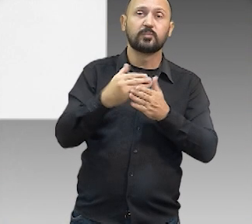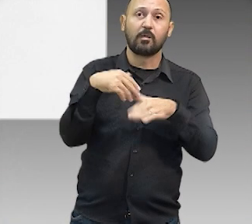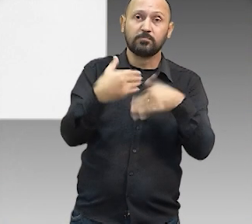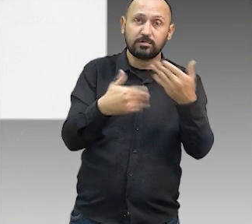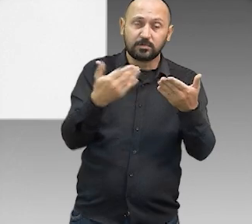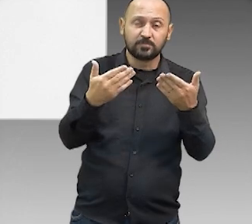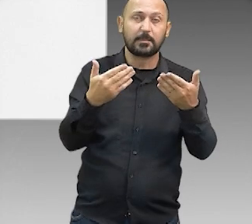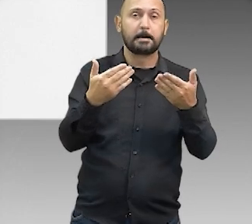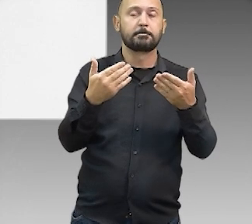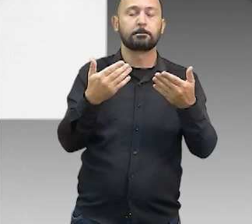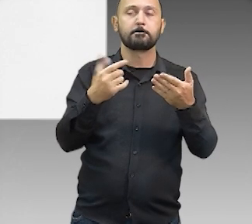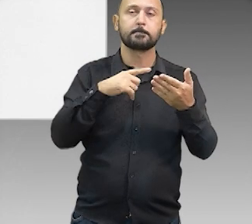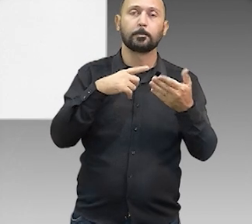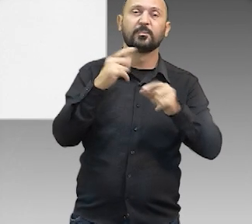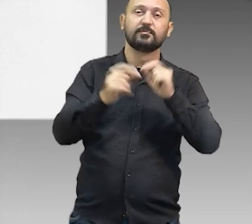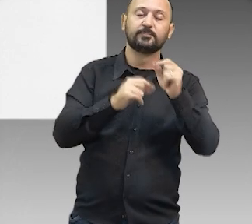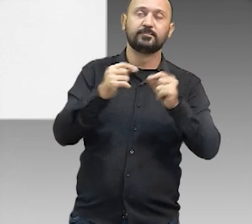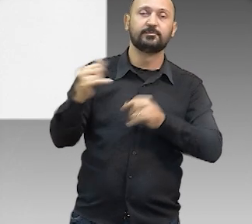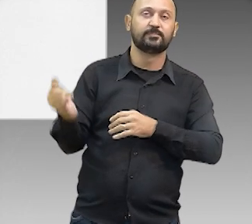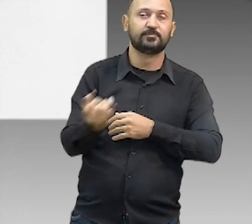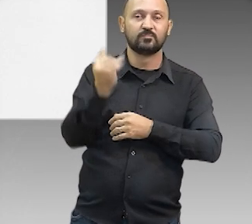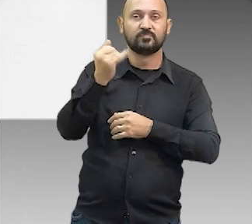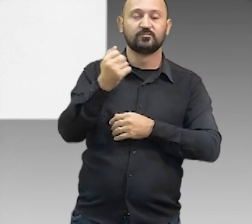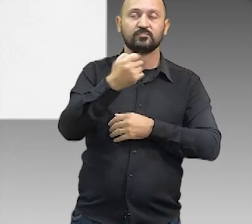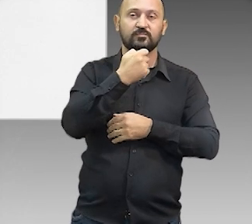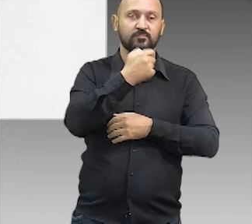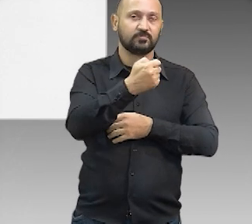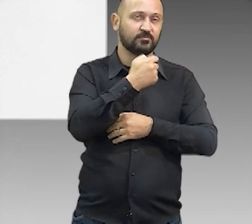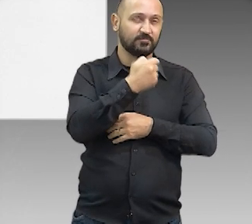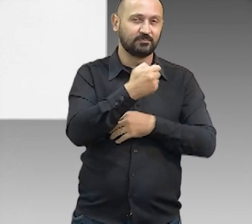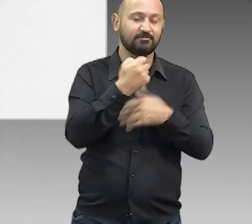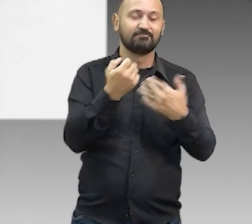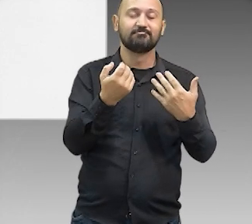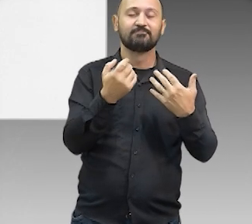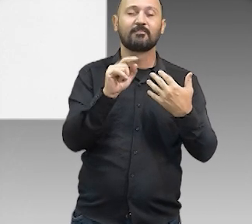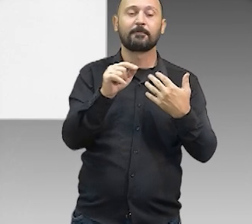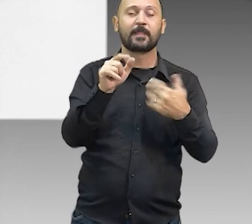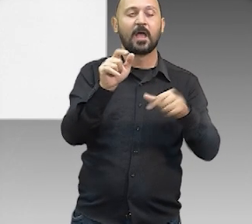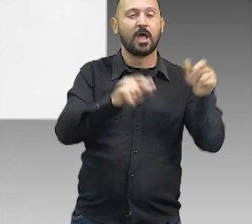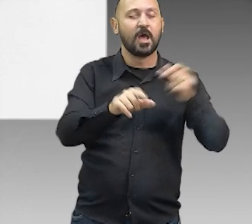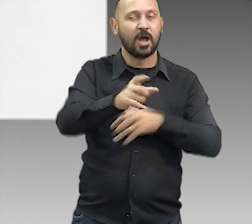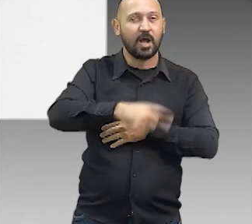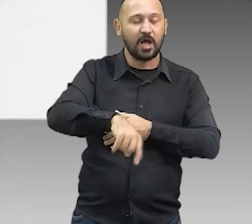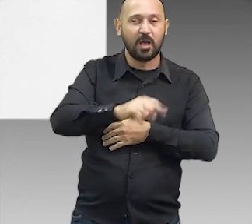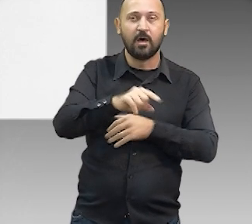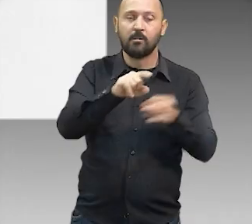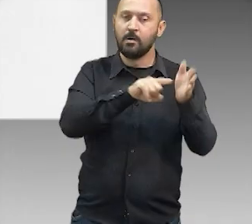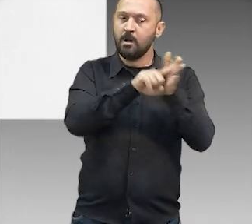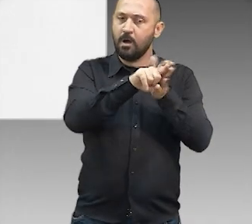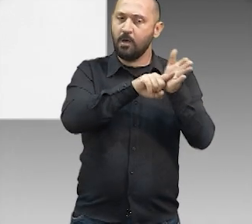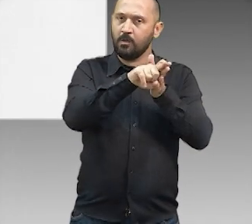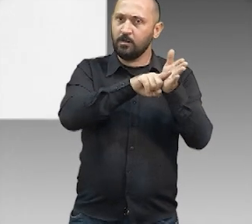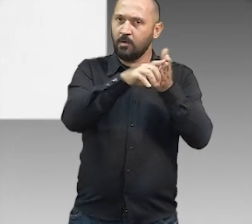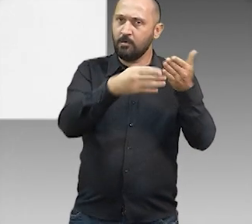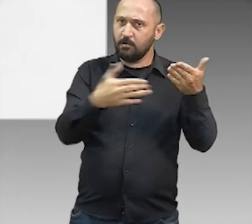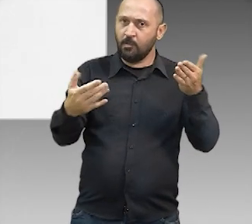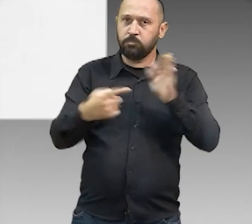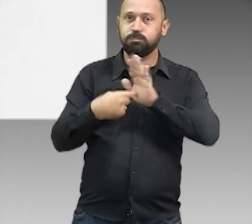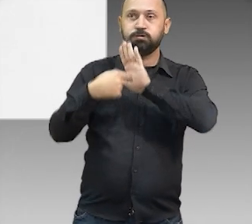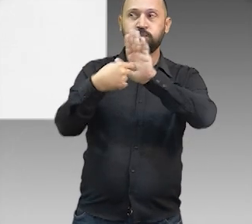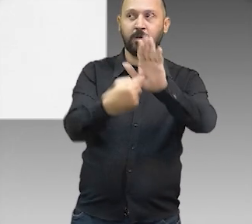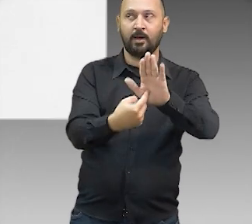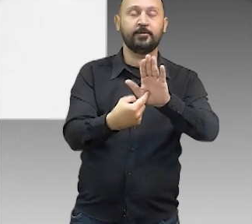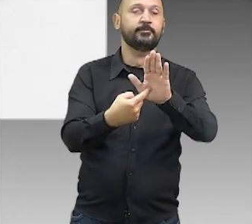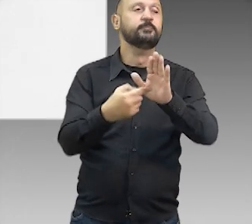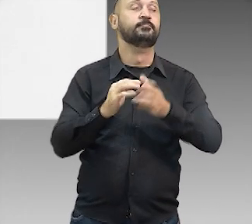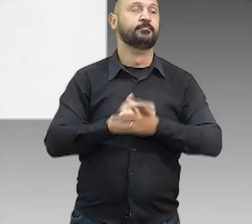cresceu, ganhou uma importância no jornalismo que as pessoas e as pesquisas colocam, mostram